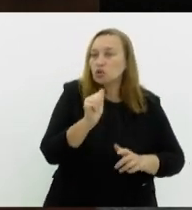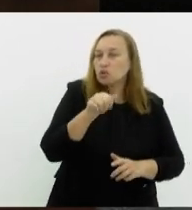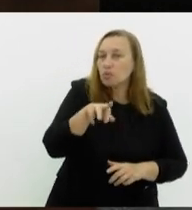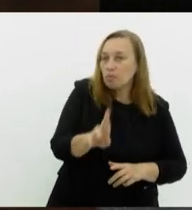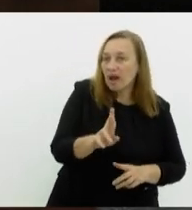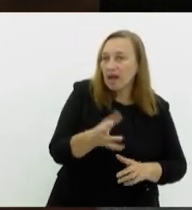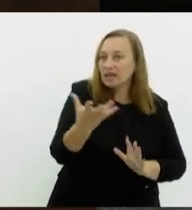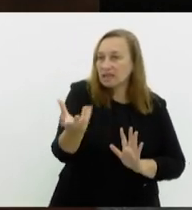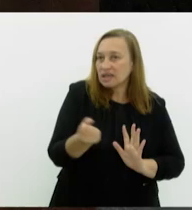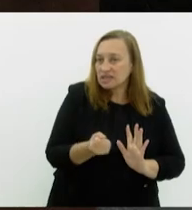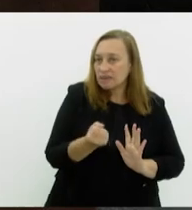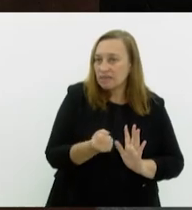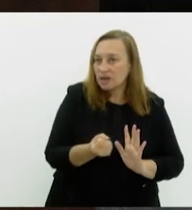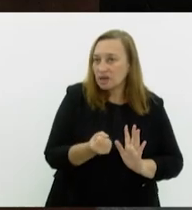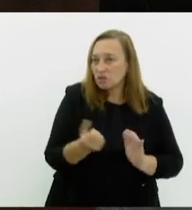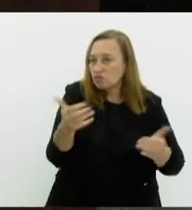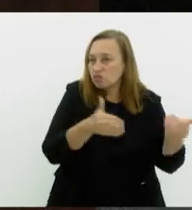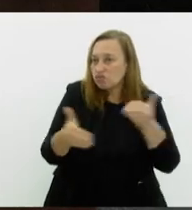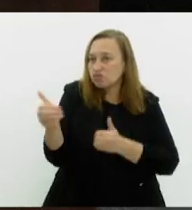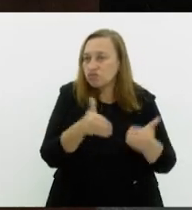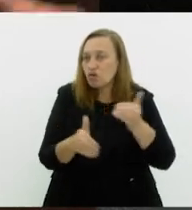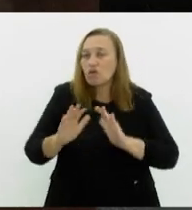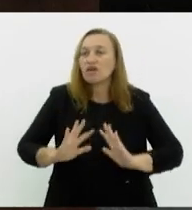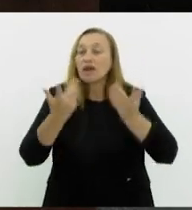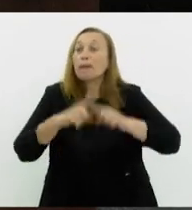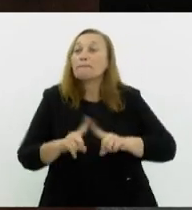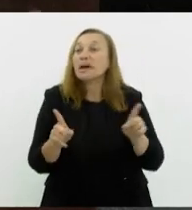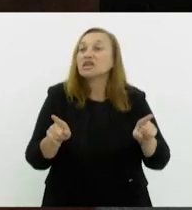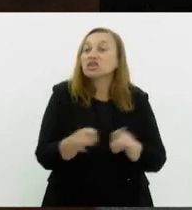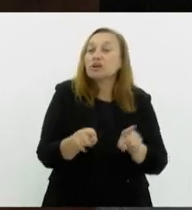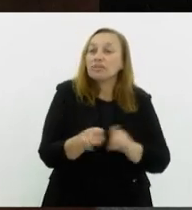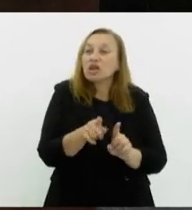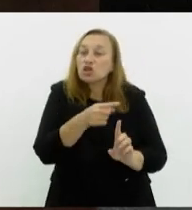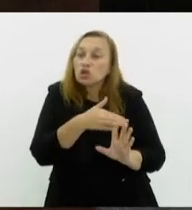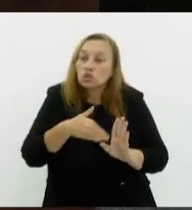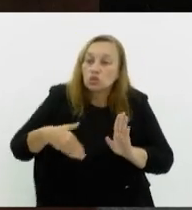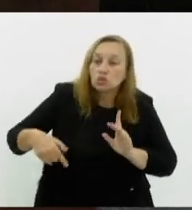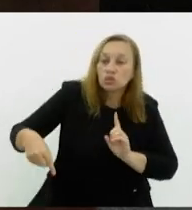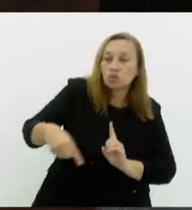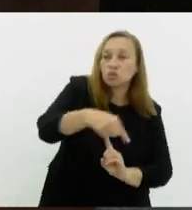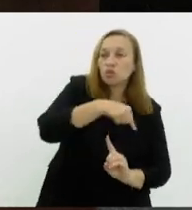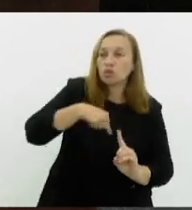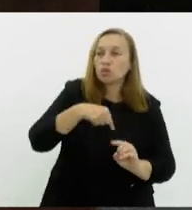está recebendo o evento, mas todo o entorno tem uma